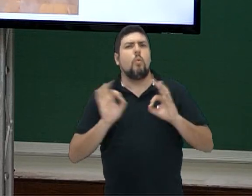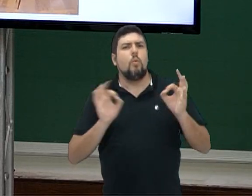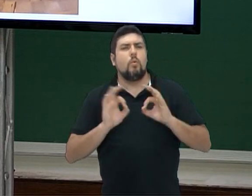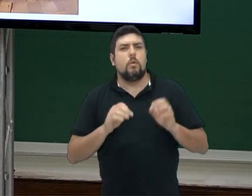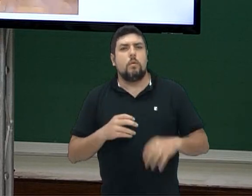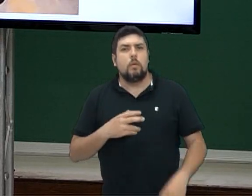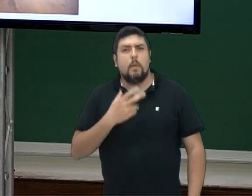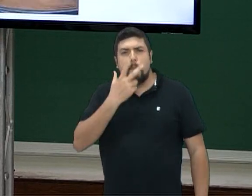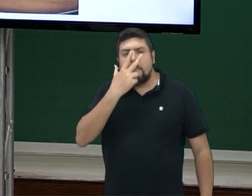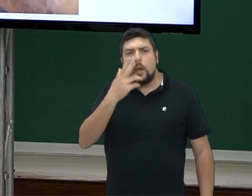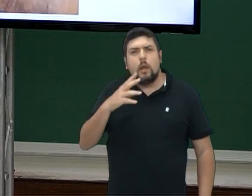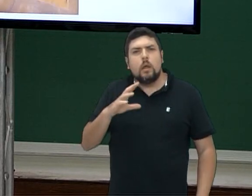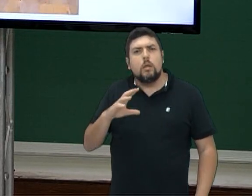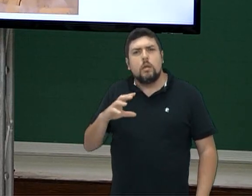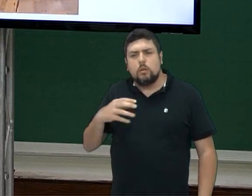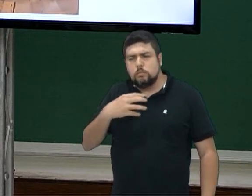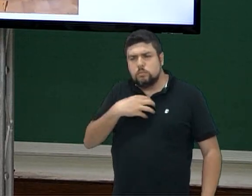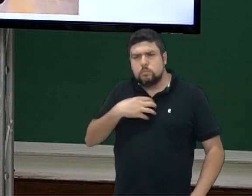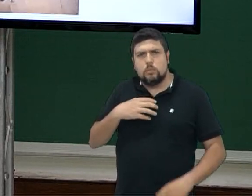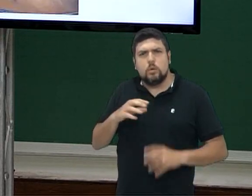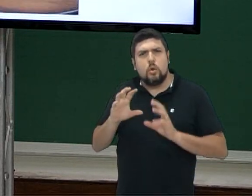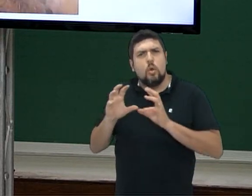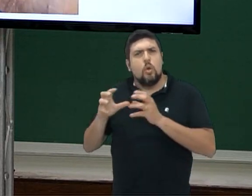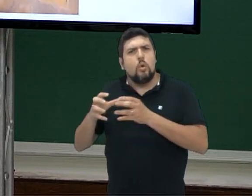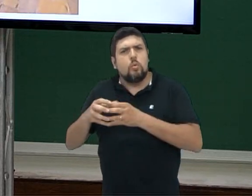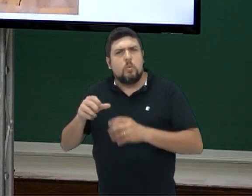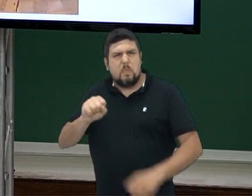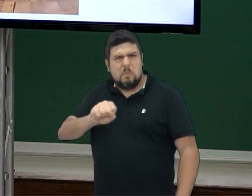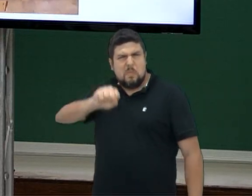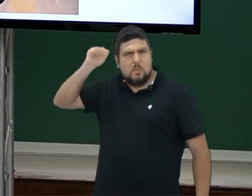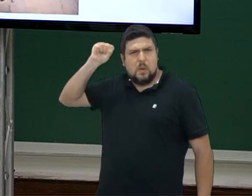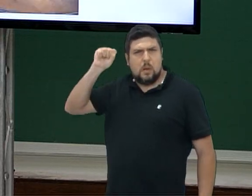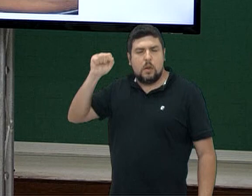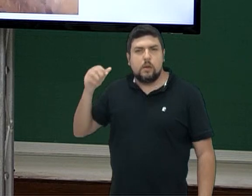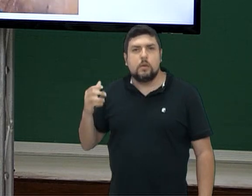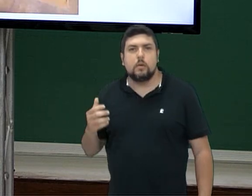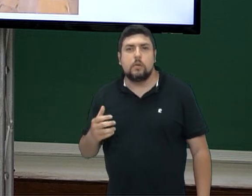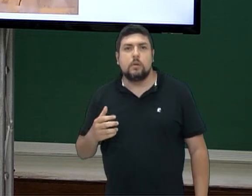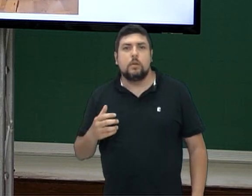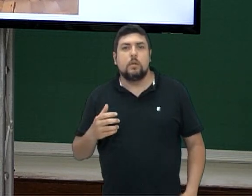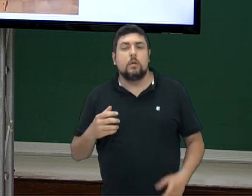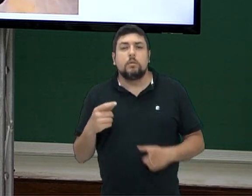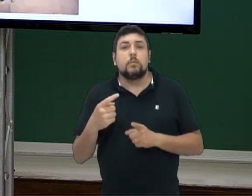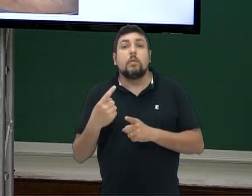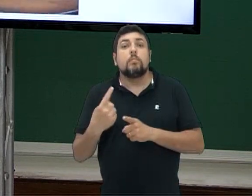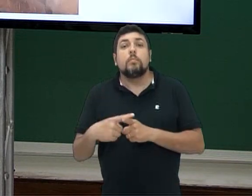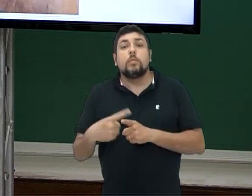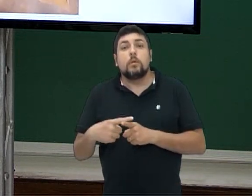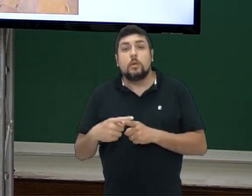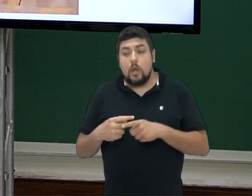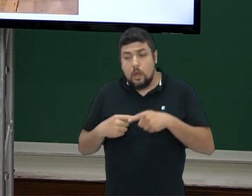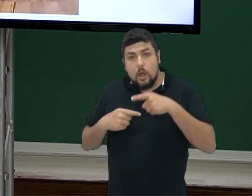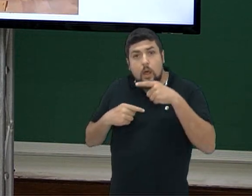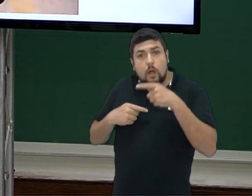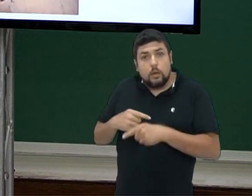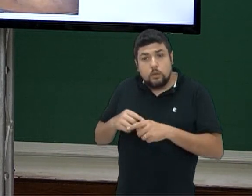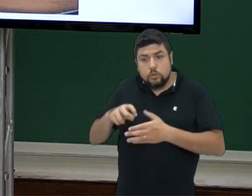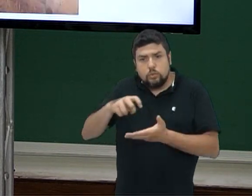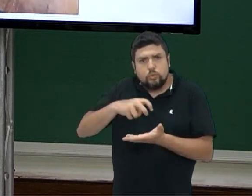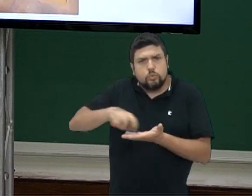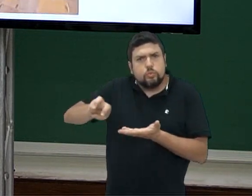pessoas rebeldes. Então, era a fama que essa modalidade tinha. Afinal, não era ainda uma modalidade consolidada, não